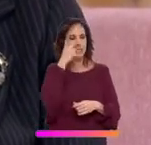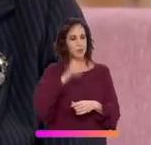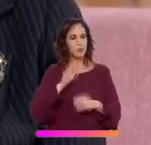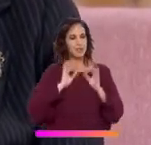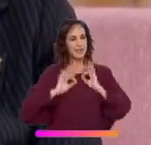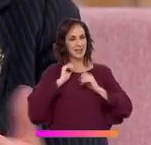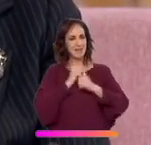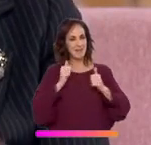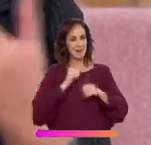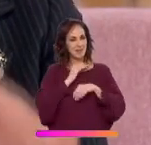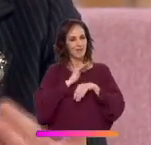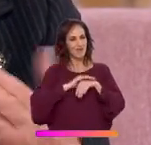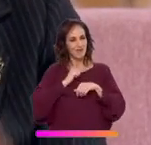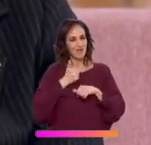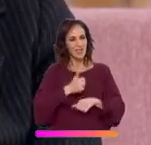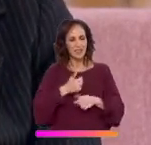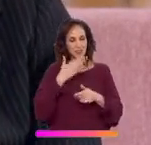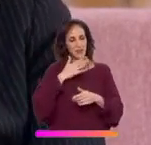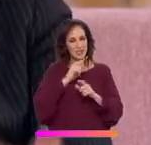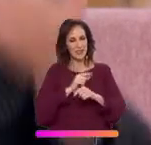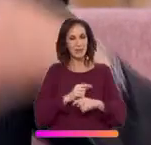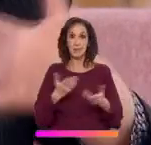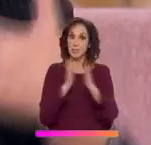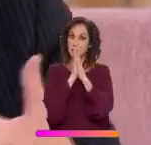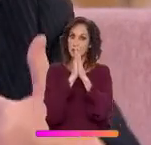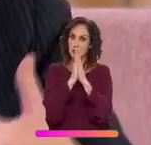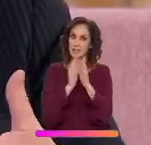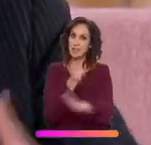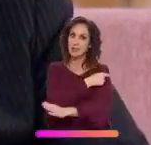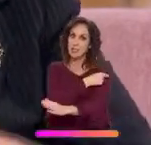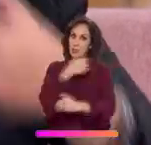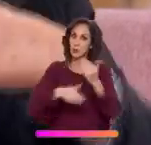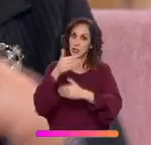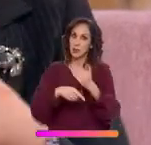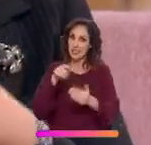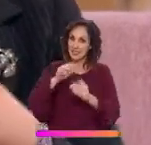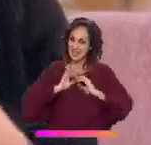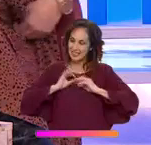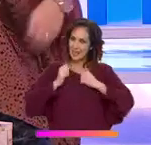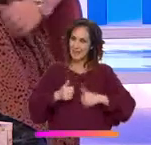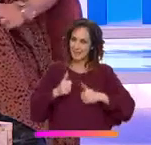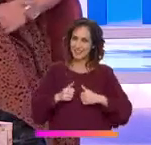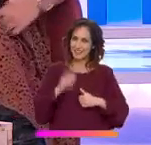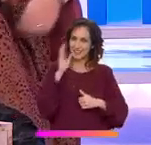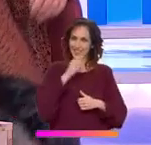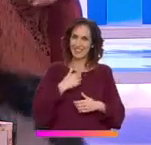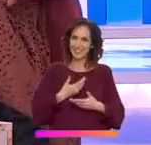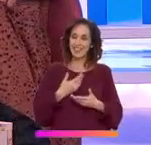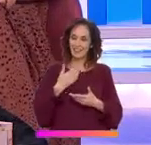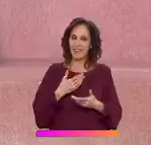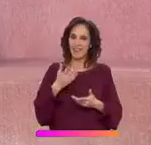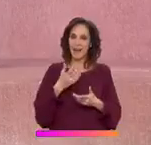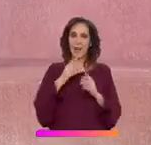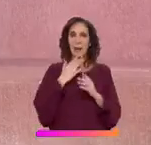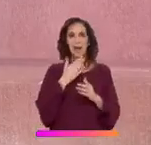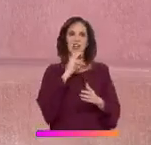isso chega-me. E agora, continuem a vacinar-se. Porque então, isso é que é tratar-me bem. Tratar bem é... Ter gratidão para comigo. É responder ao seu apelo, não é?